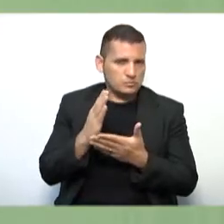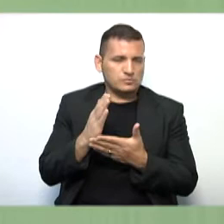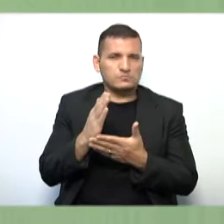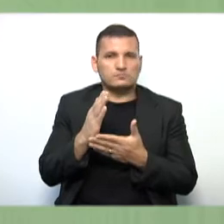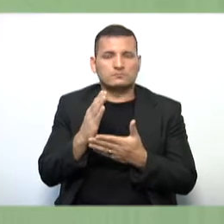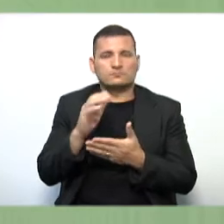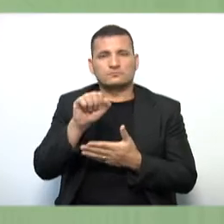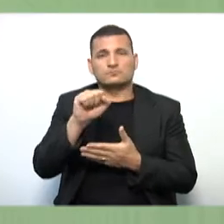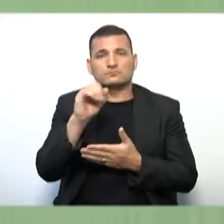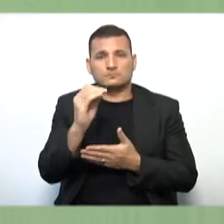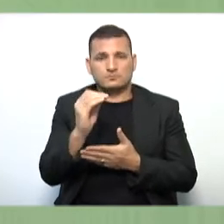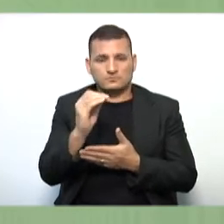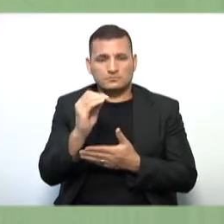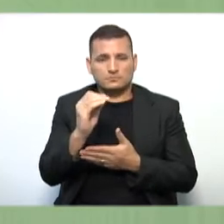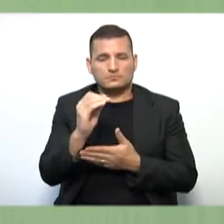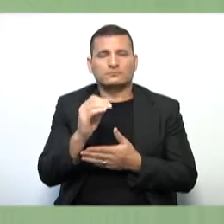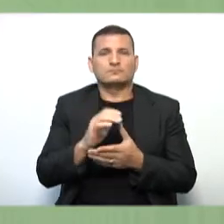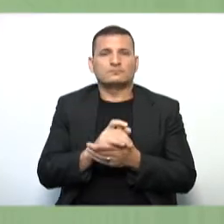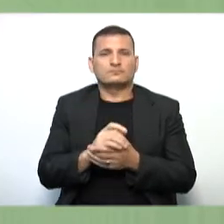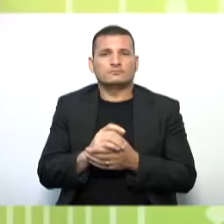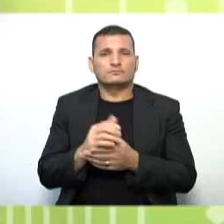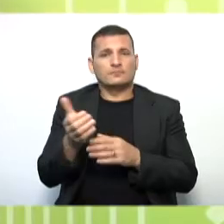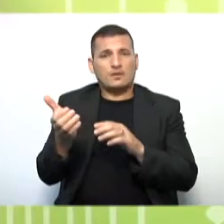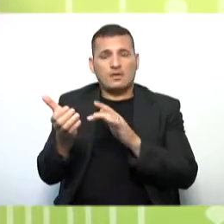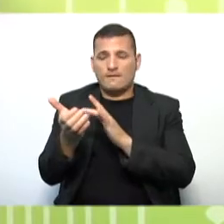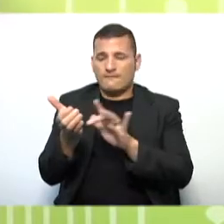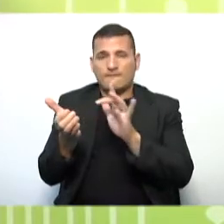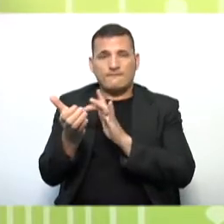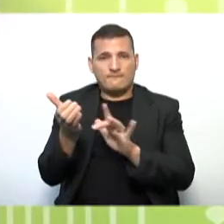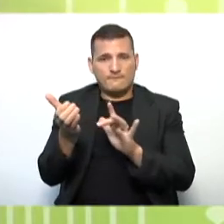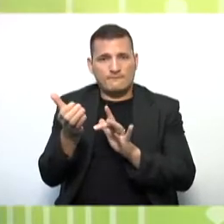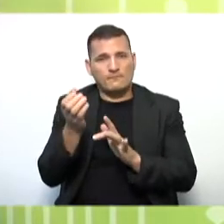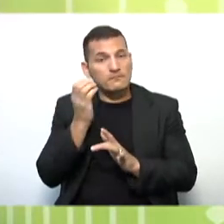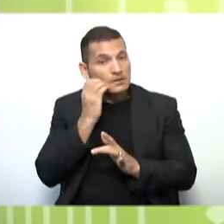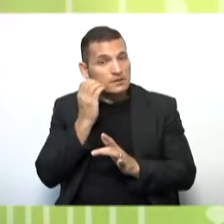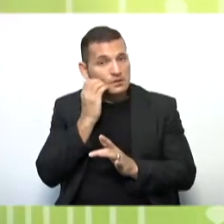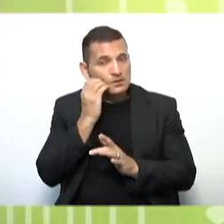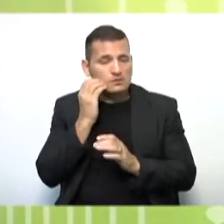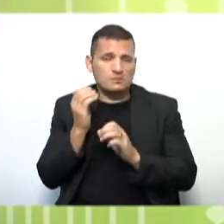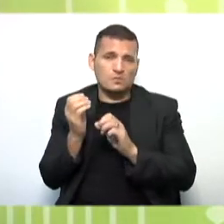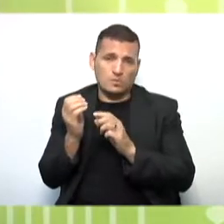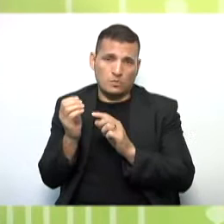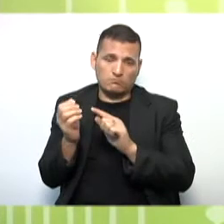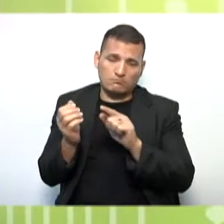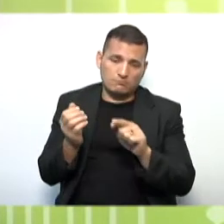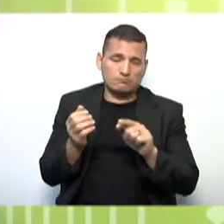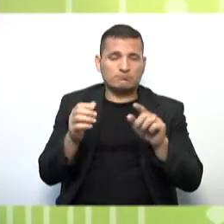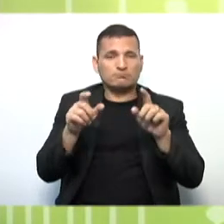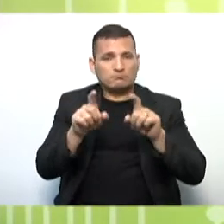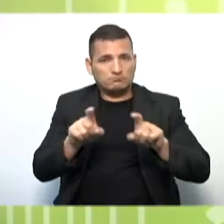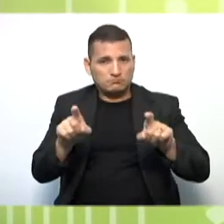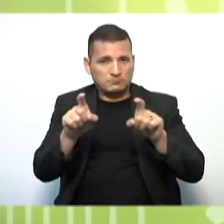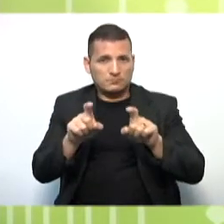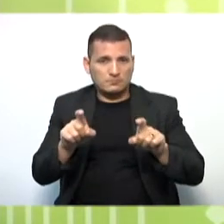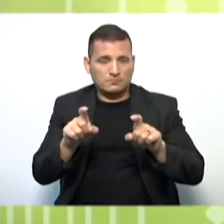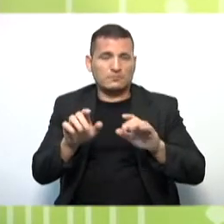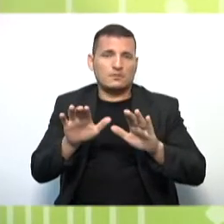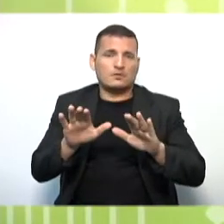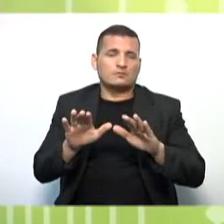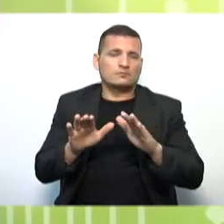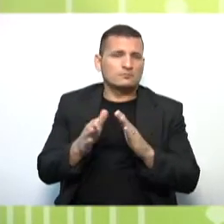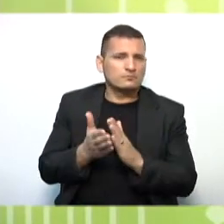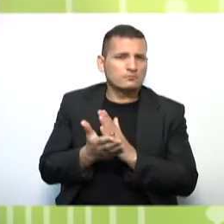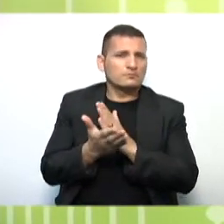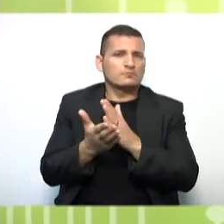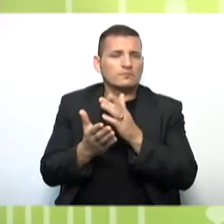operacionais para smartphones ou para computadores, correto? Mas existem alguns outros sistemas